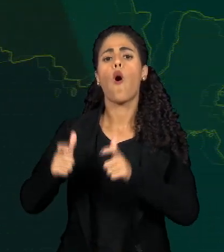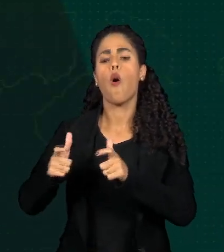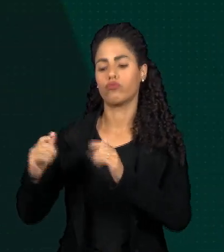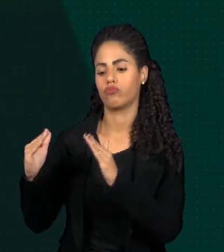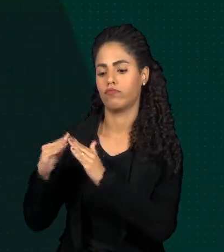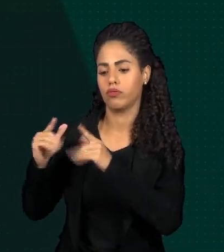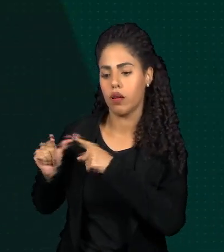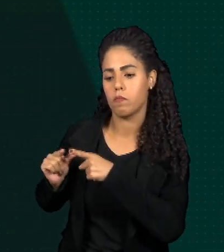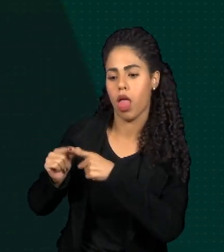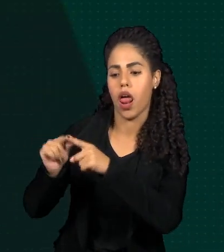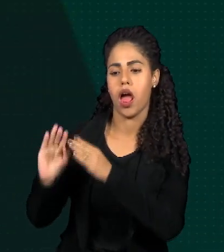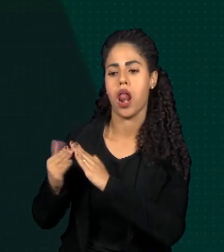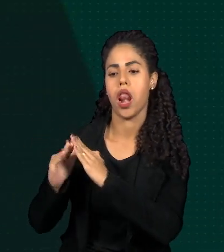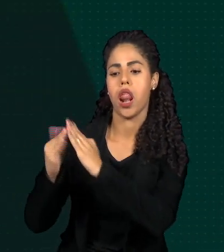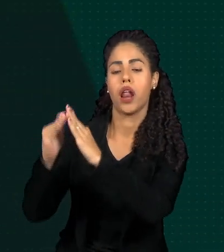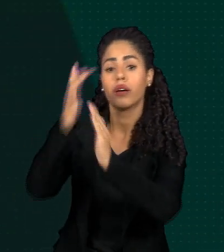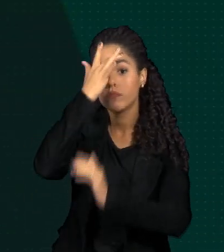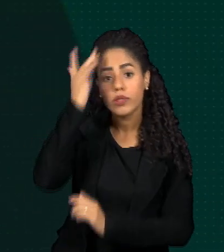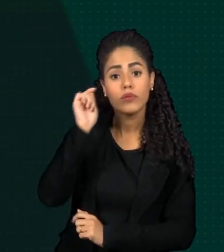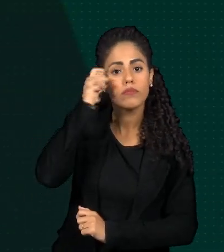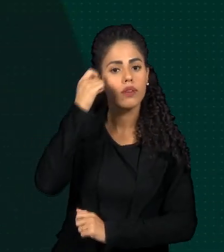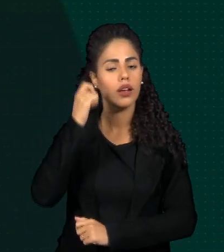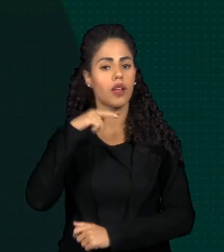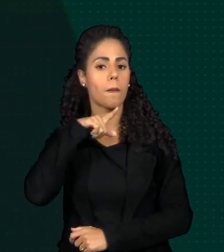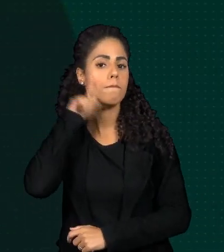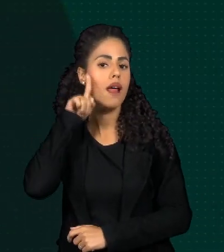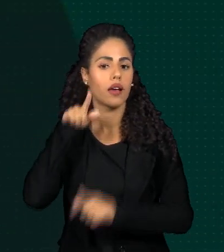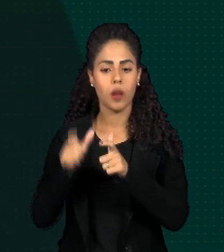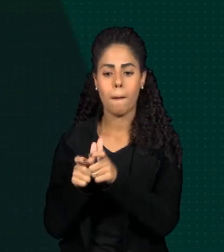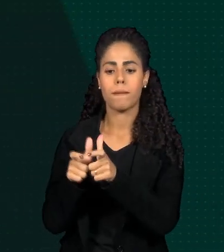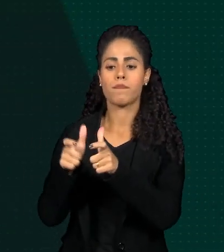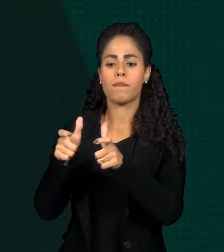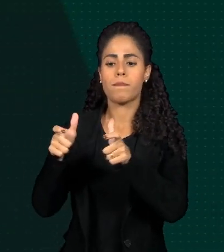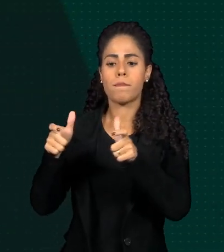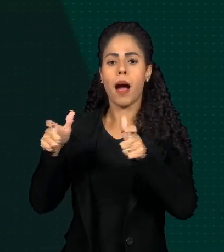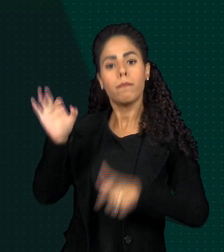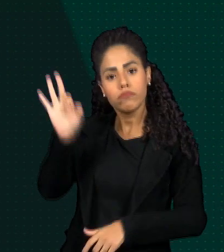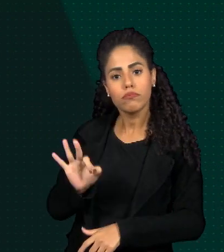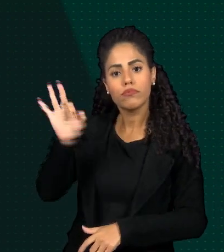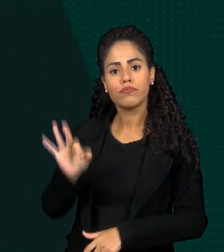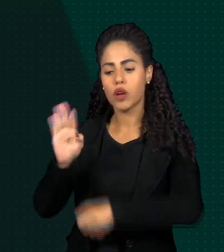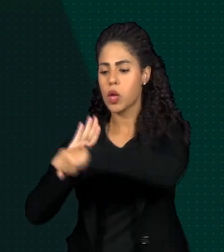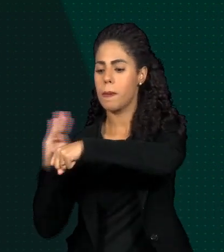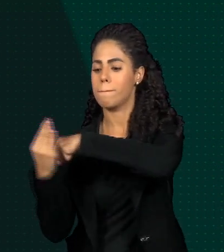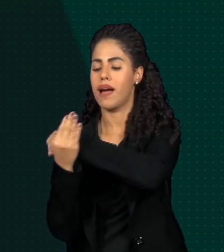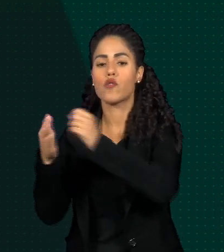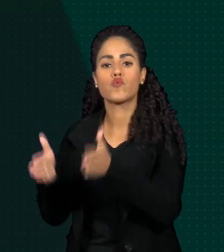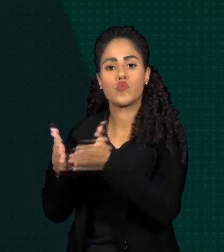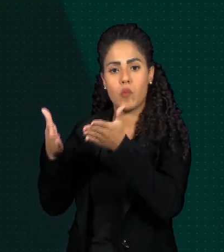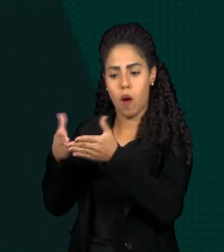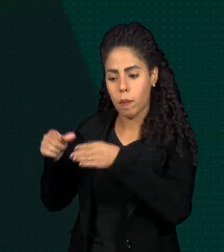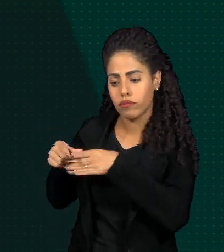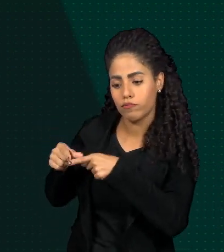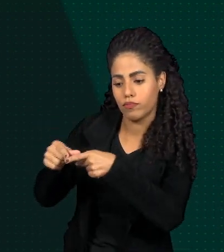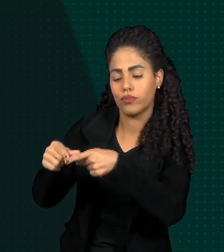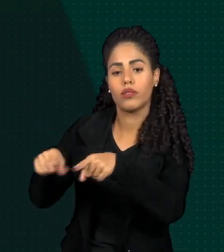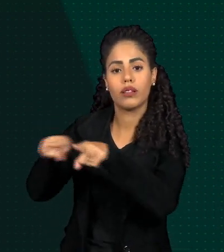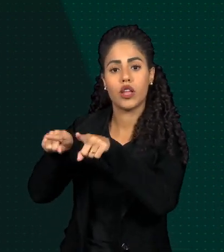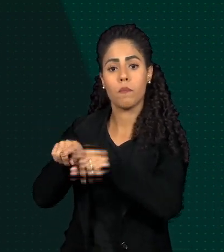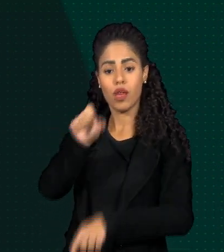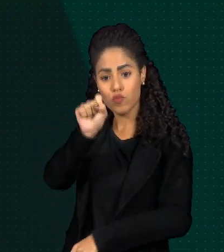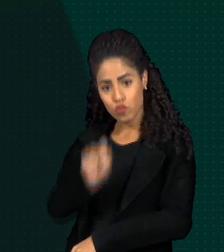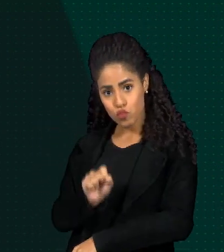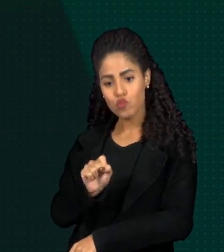O levantamento apontou que pretos e pardos são o maior percentual vivendo em bairros periféricos. Localizado no extremo sul